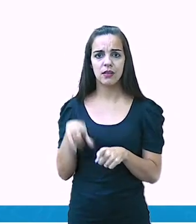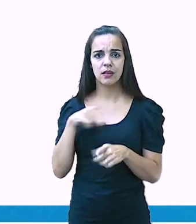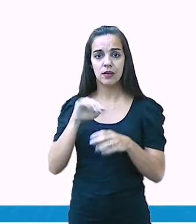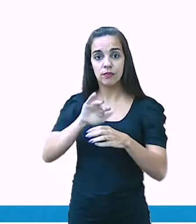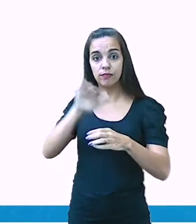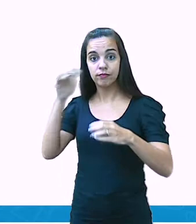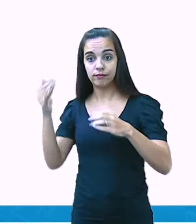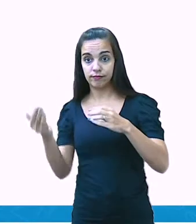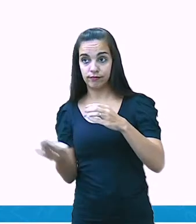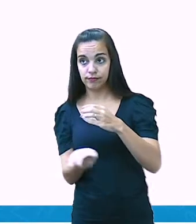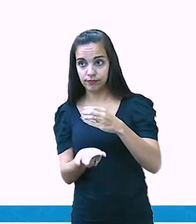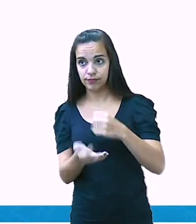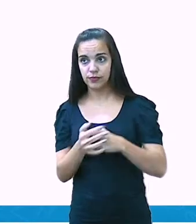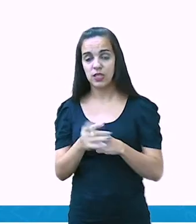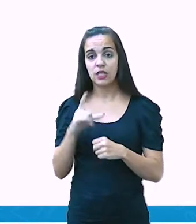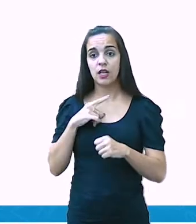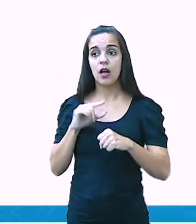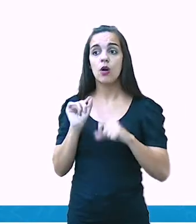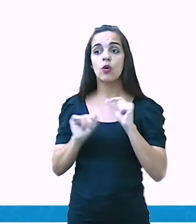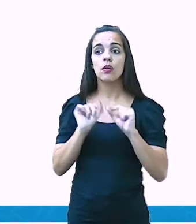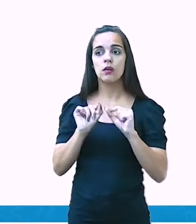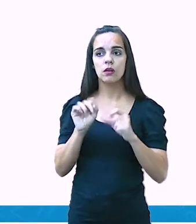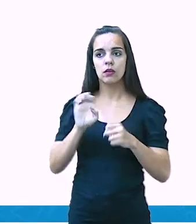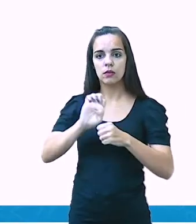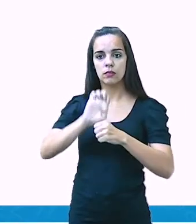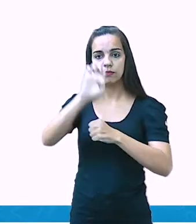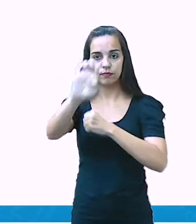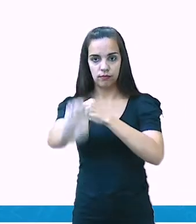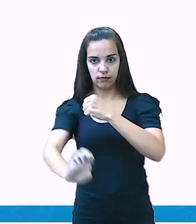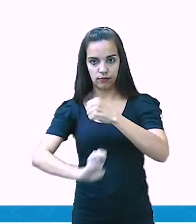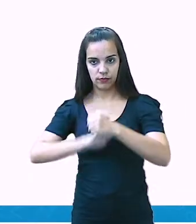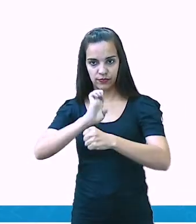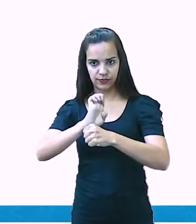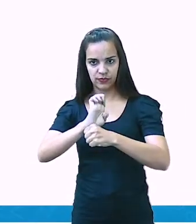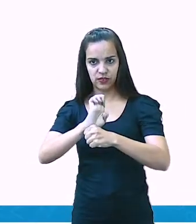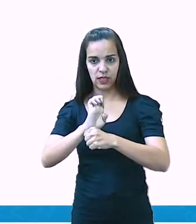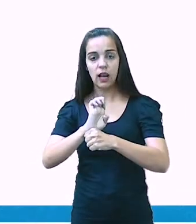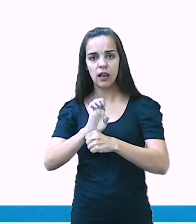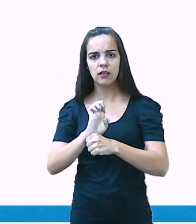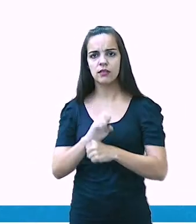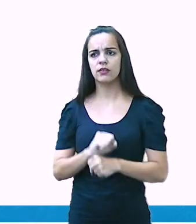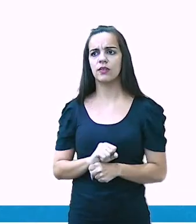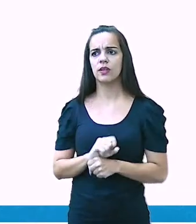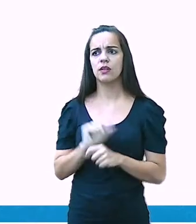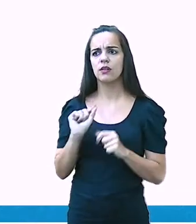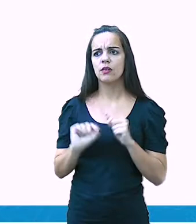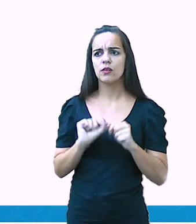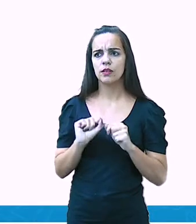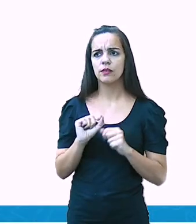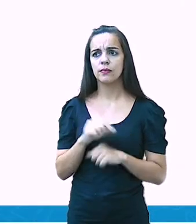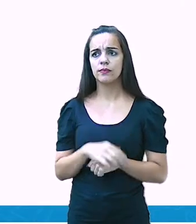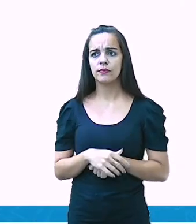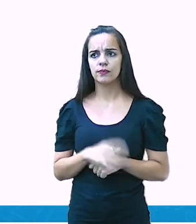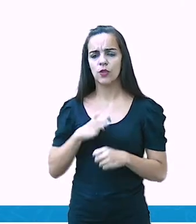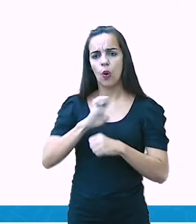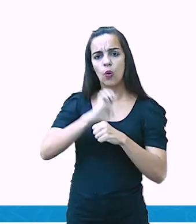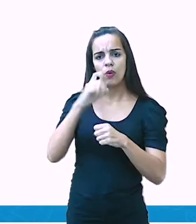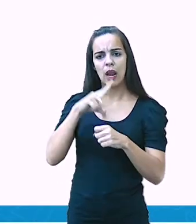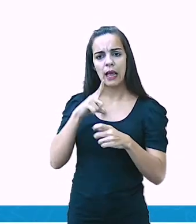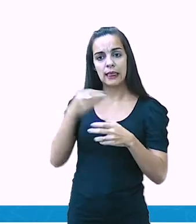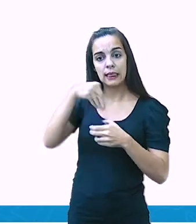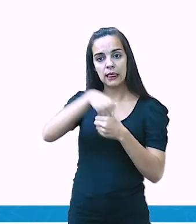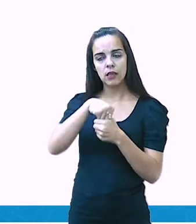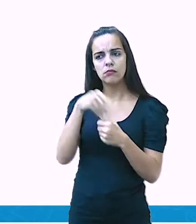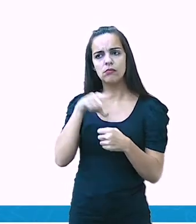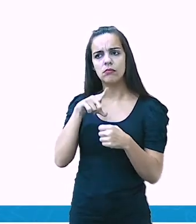externa ao núcleo é a eletrosfera, onde se encontram os